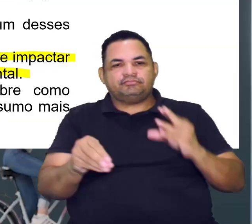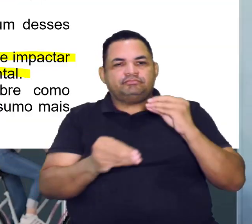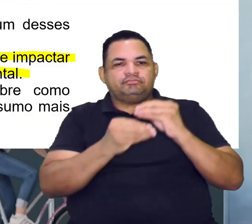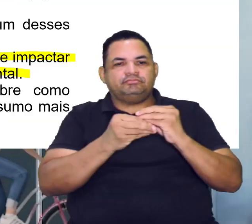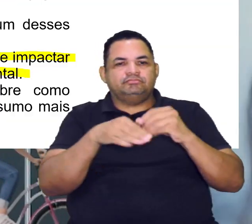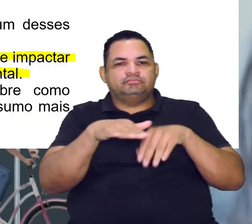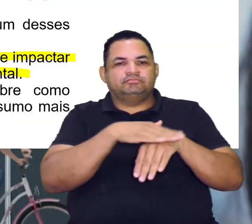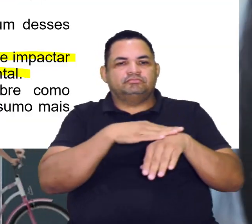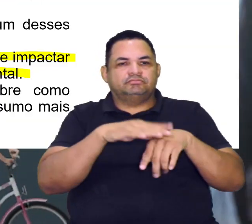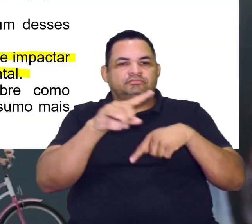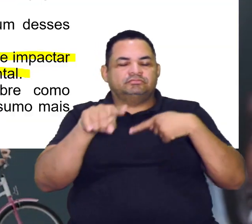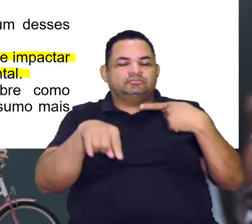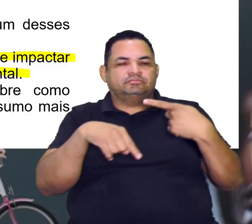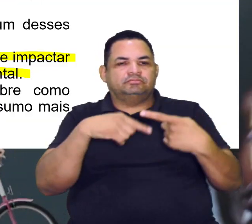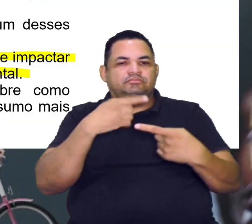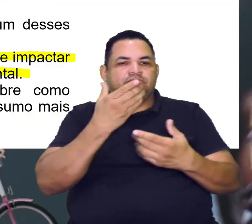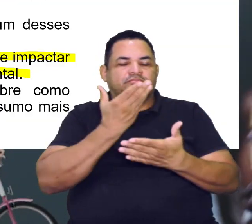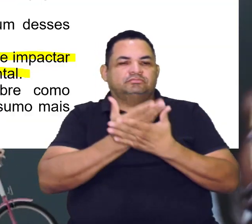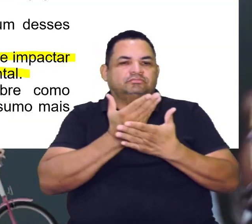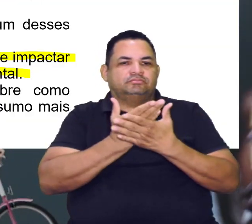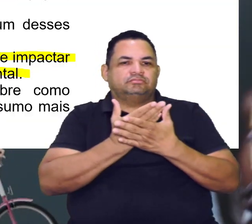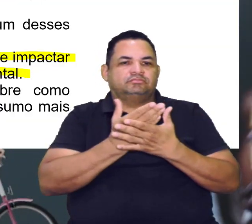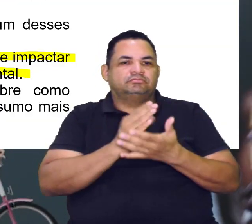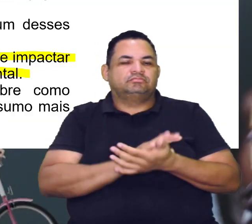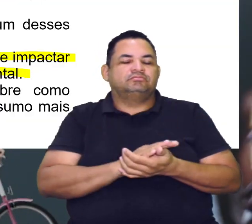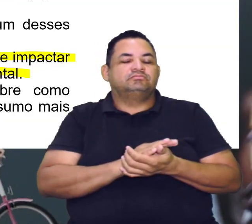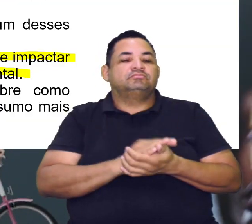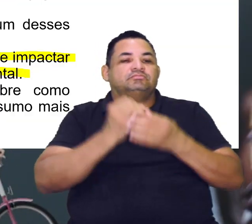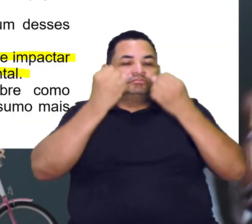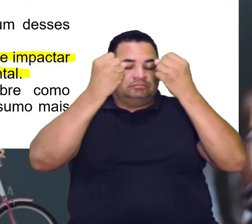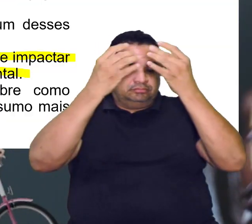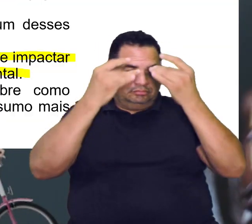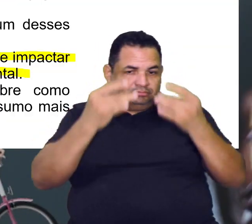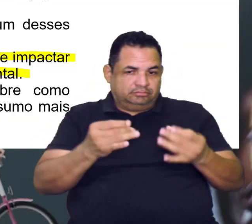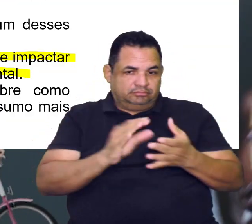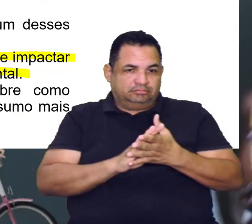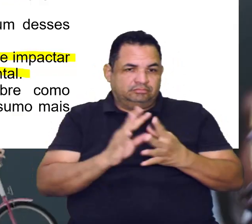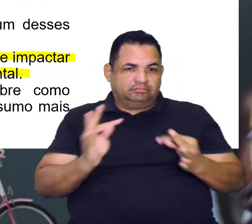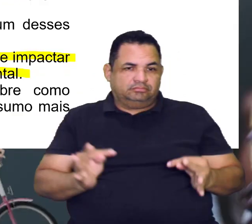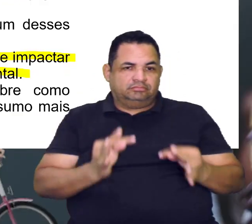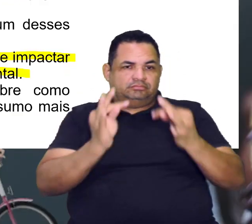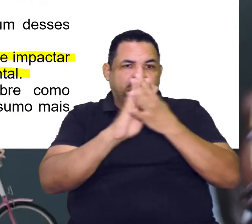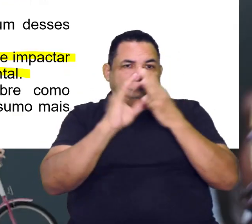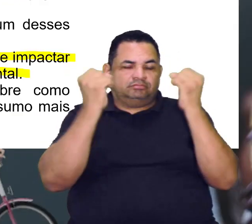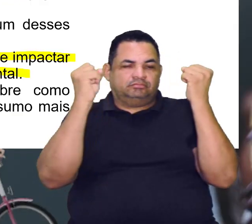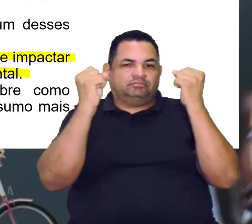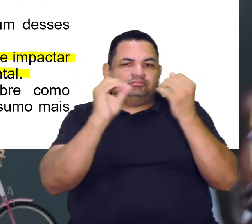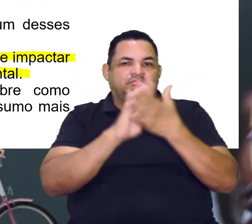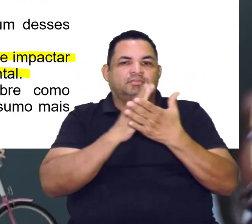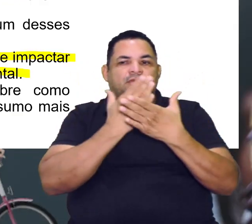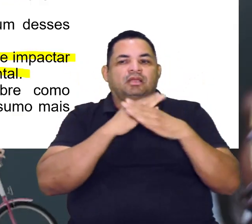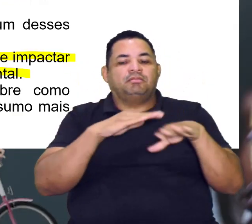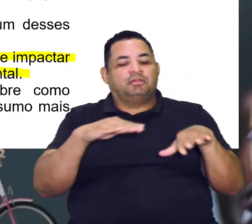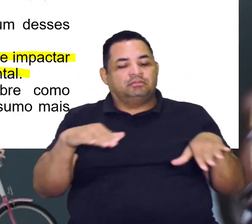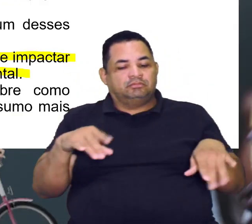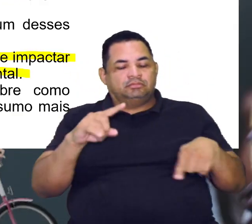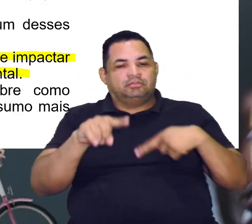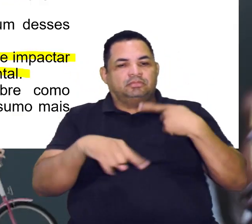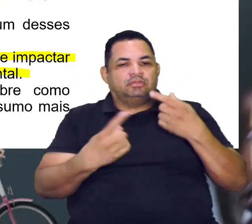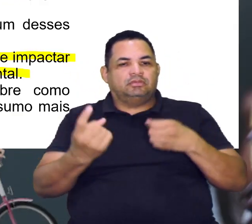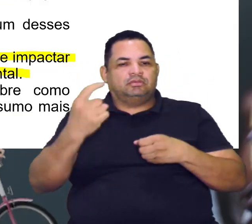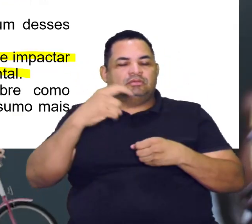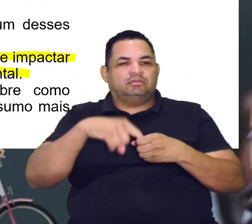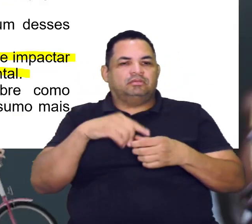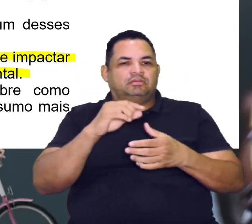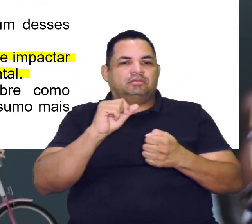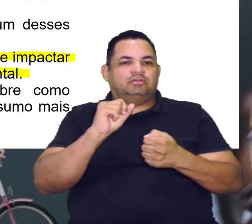complementar essa conversa nas próximas aulas, ainda falando sobre tecnologia e educação física. Prof. Iris vai ficando por aqui e daqui a pouco a